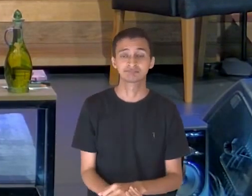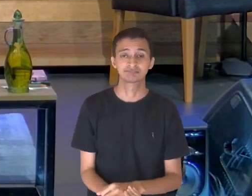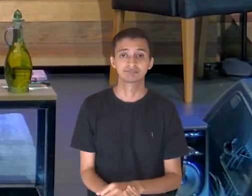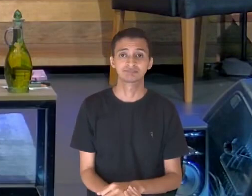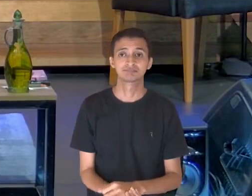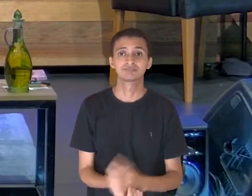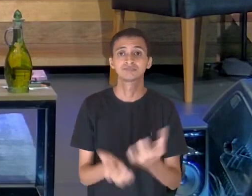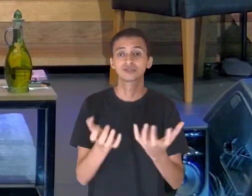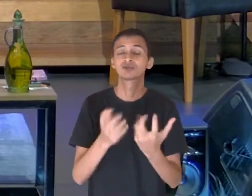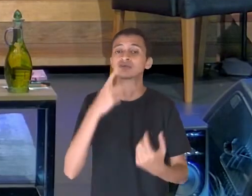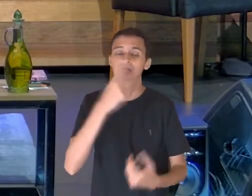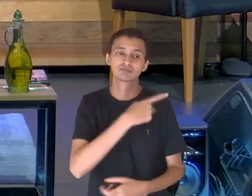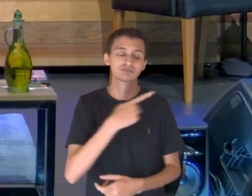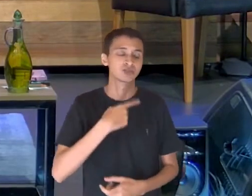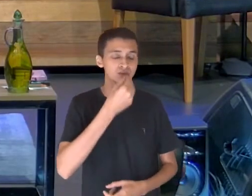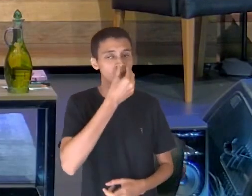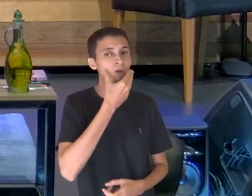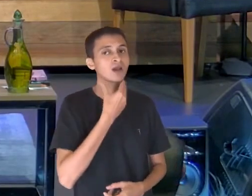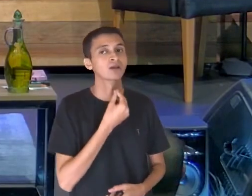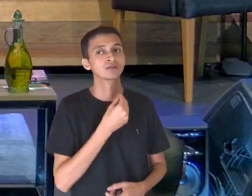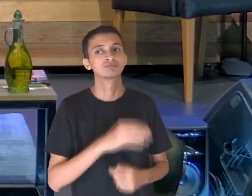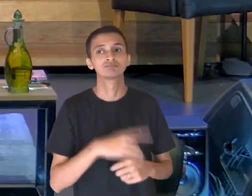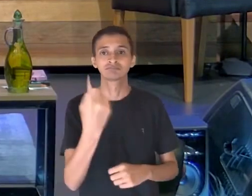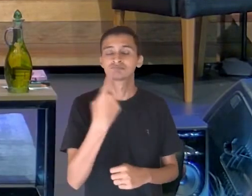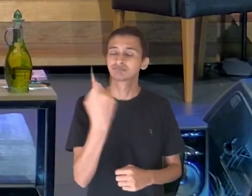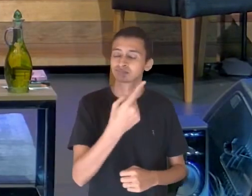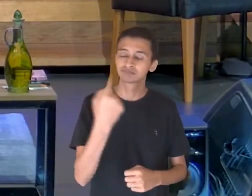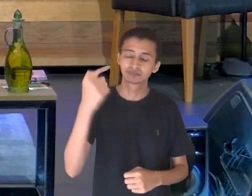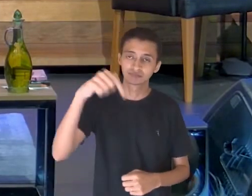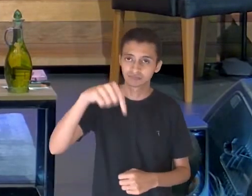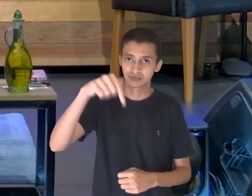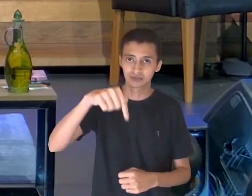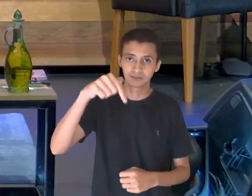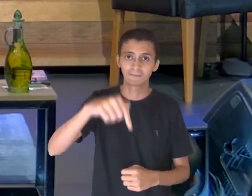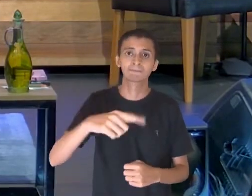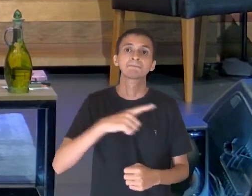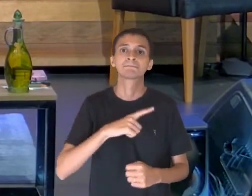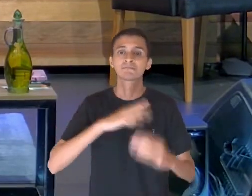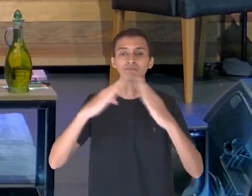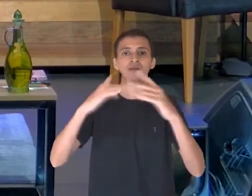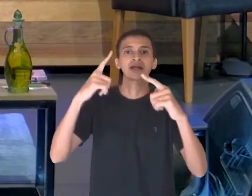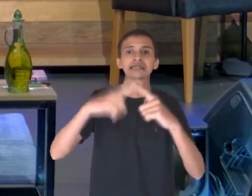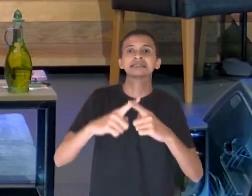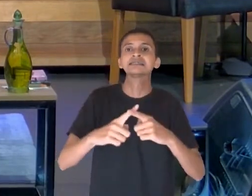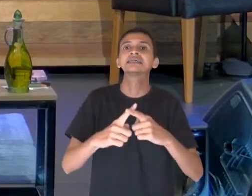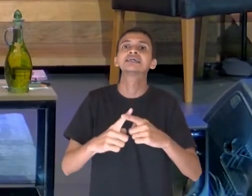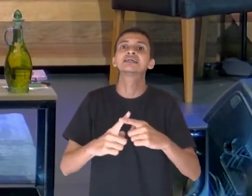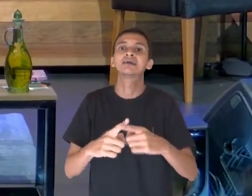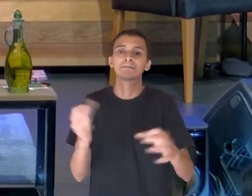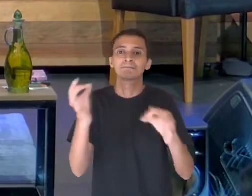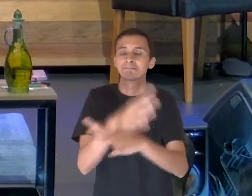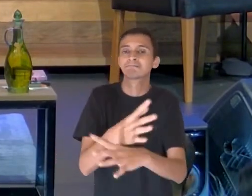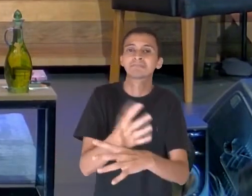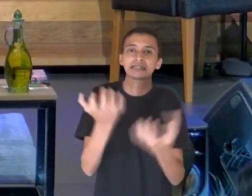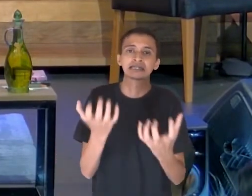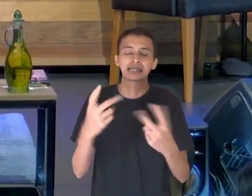Quero dizer ao pastor Emerson que nós temos aqui uma congregação ávida pela herança.